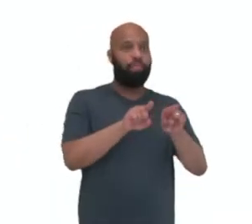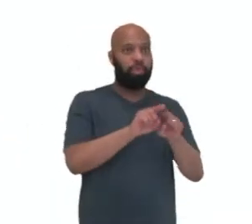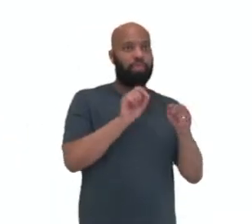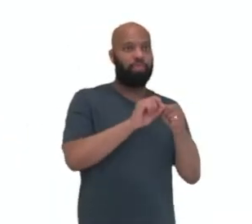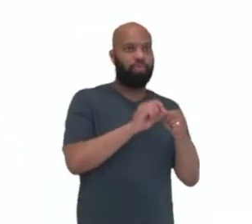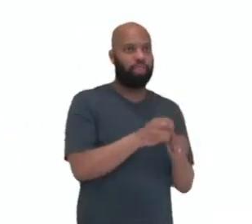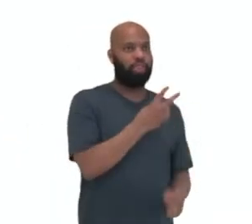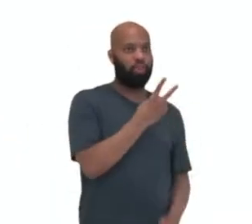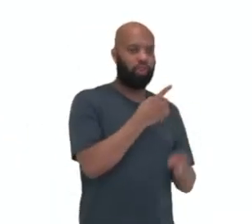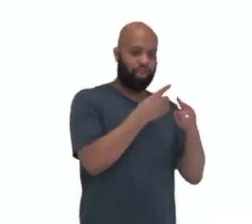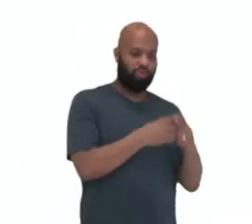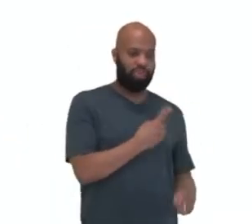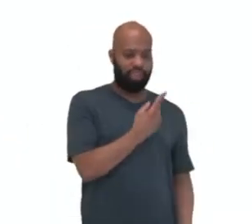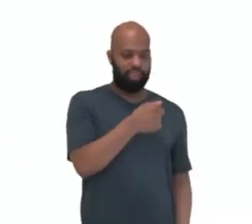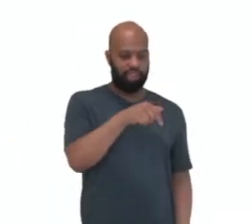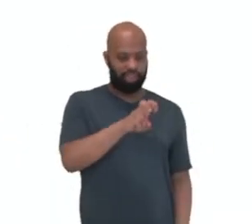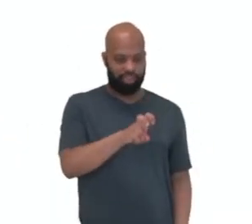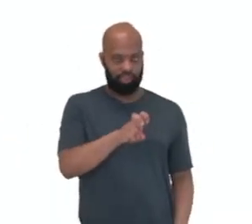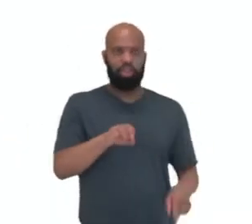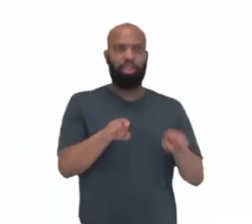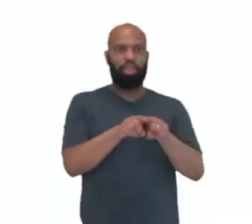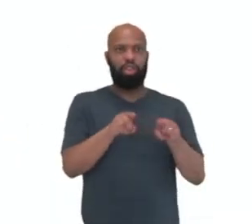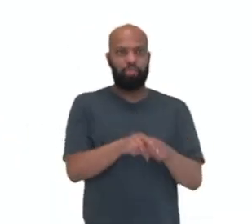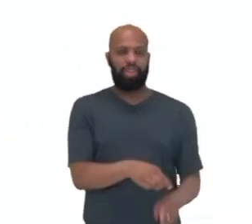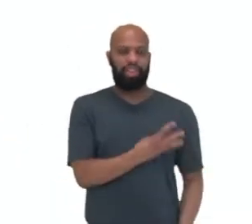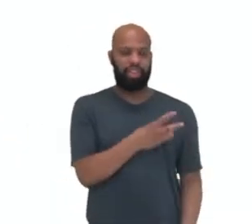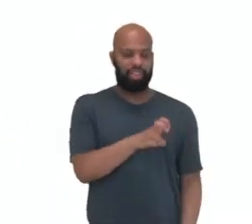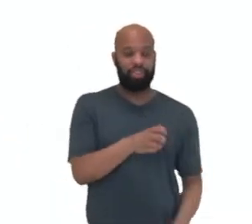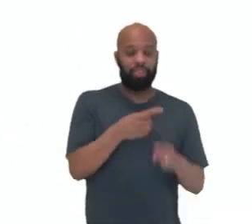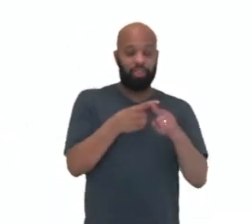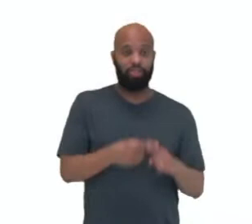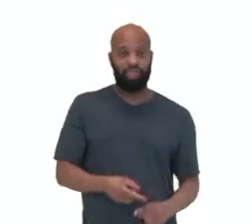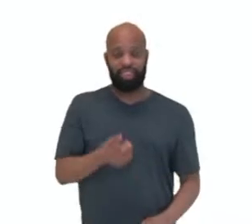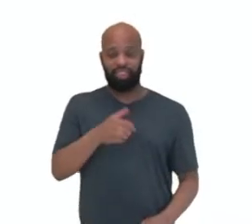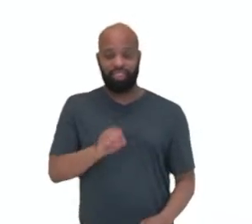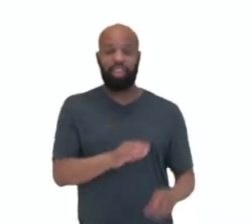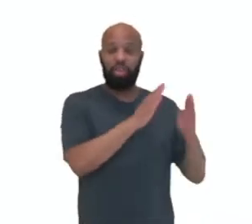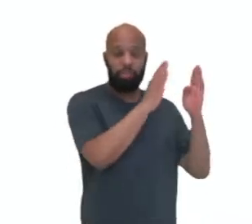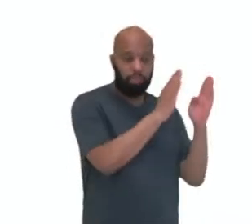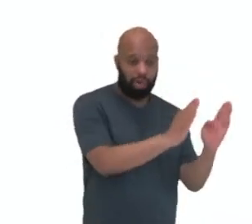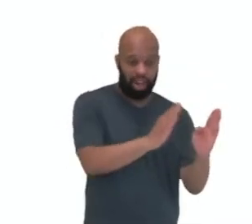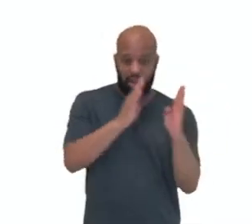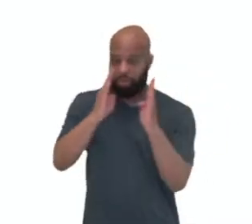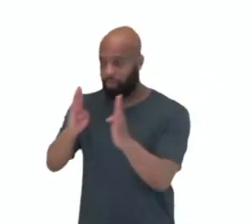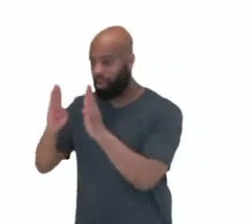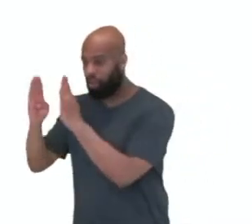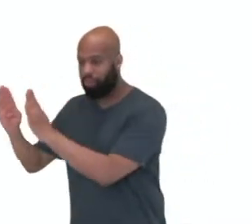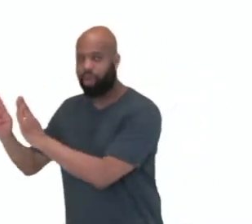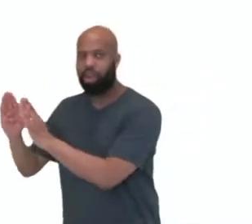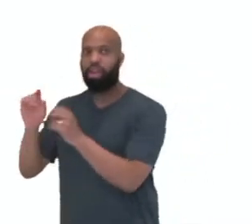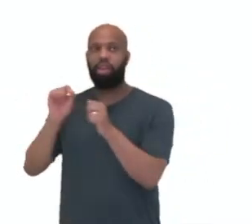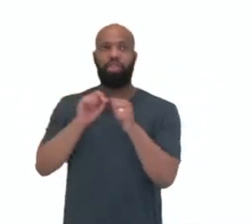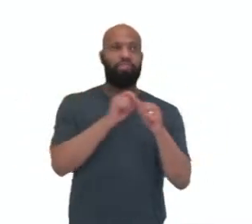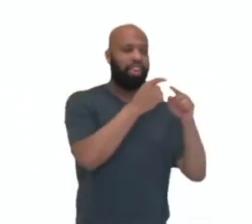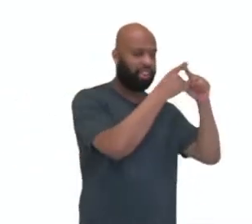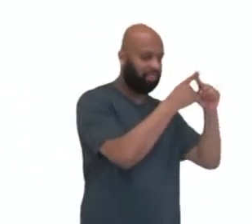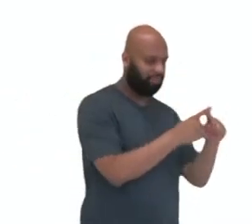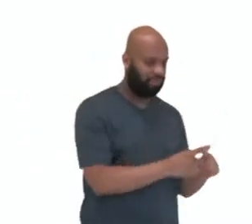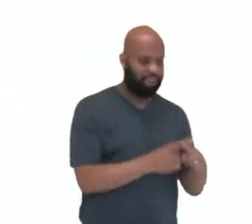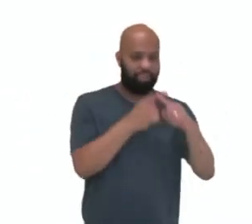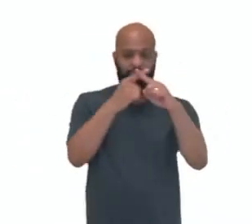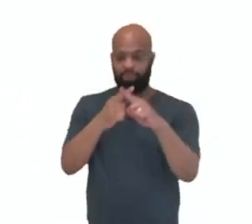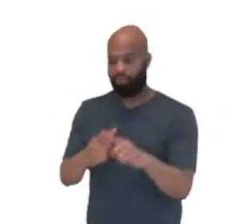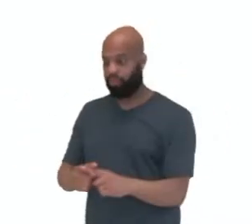vezes 175, igual a 35 vezes 10, ok? Calculo o produto de cada